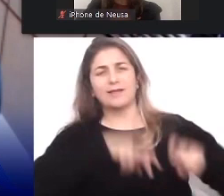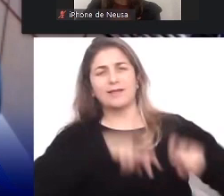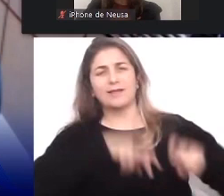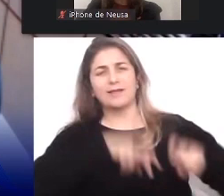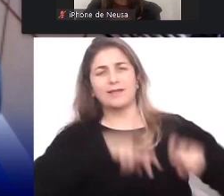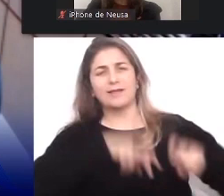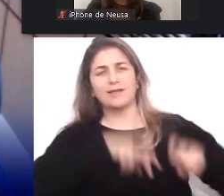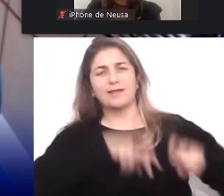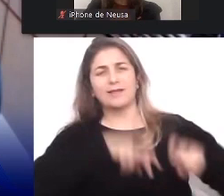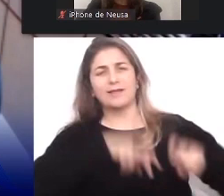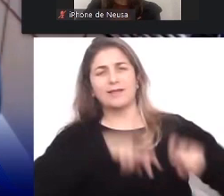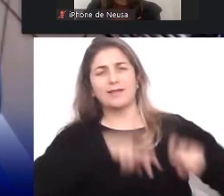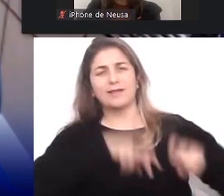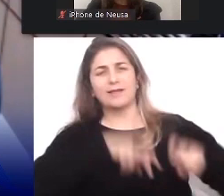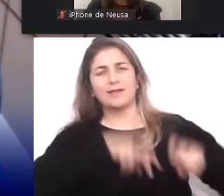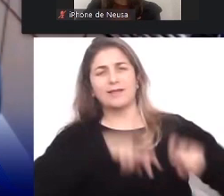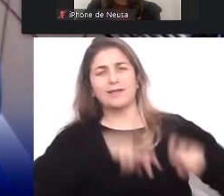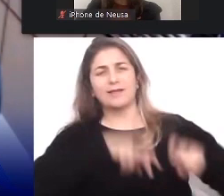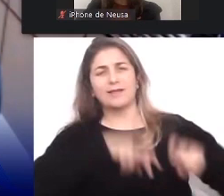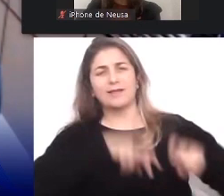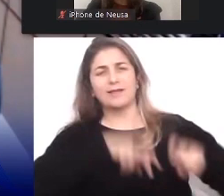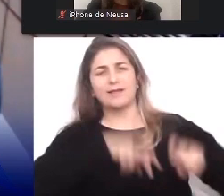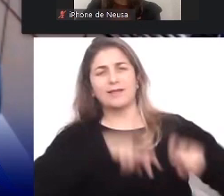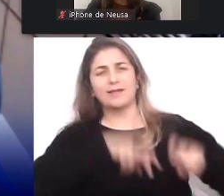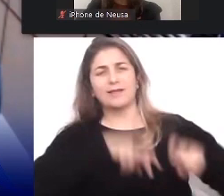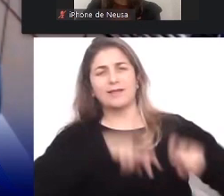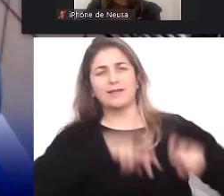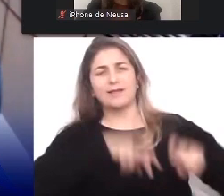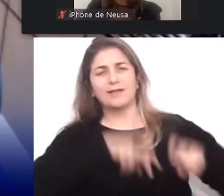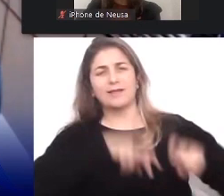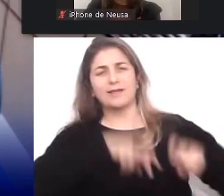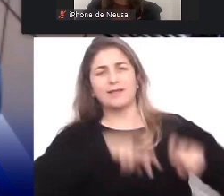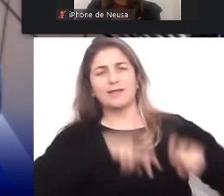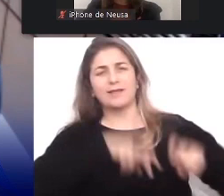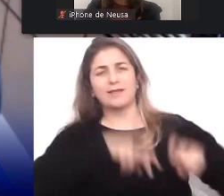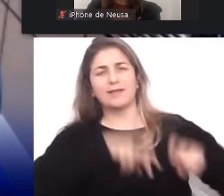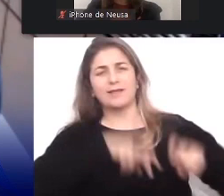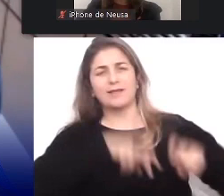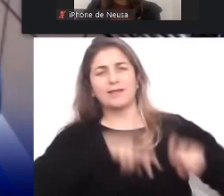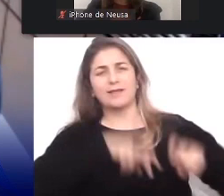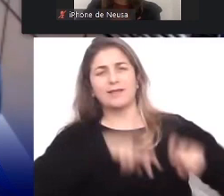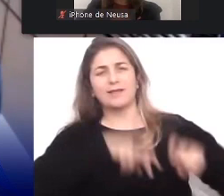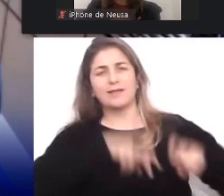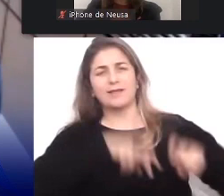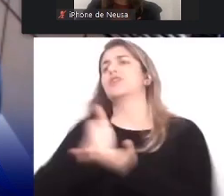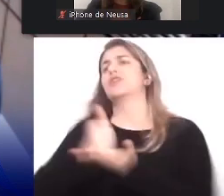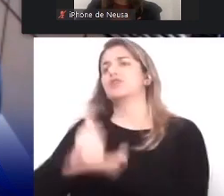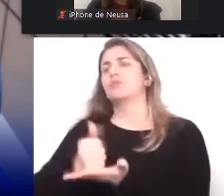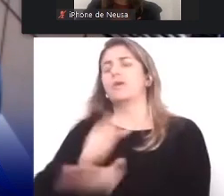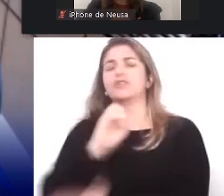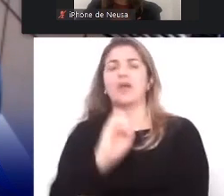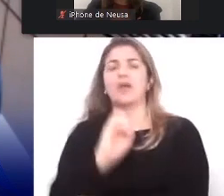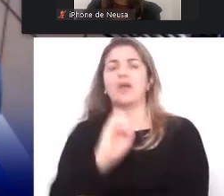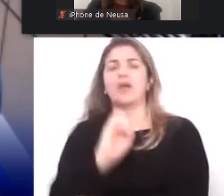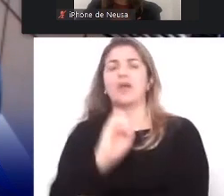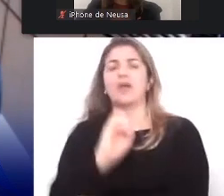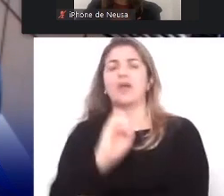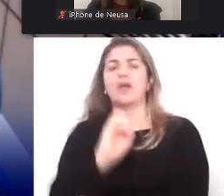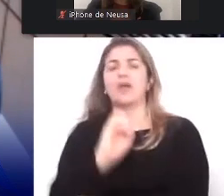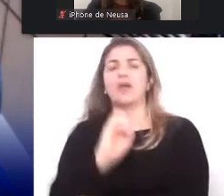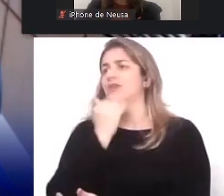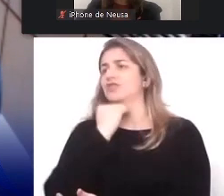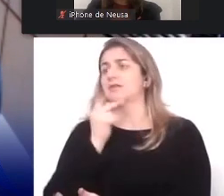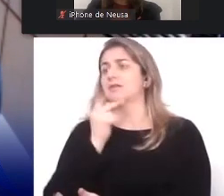do Brasil, velho. Aí você vai dizer, não, então a OAB tem que proporcionar. Não vamos delegar para a OAB também um encargo que não é